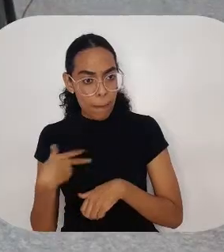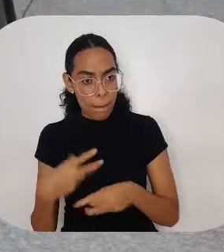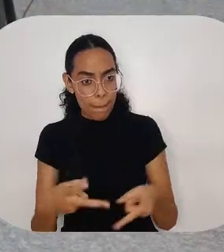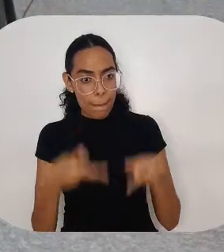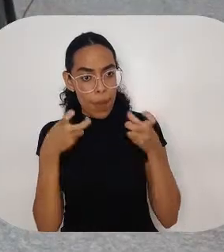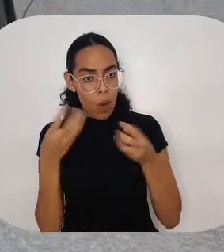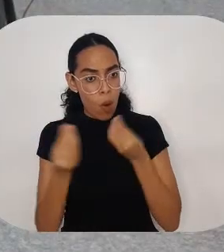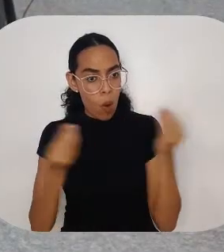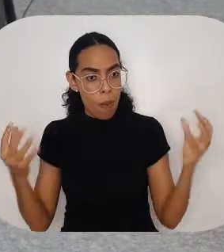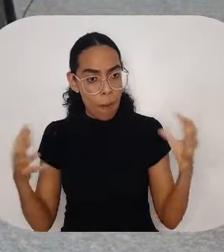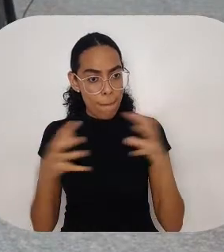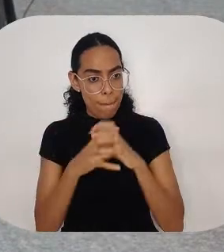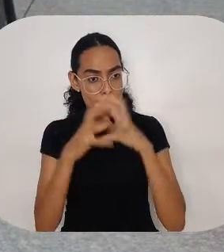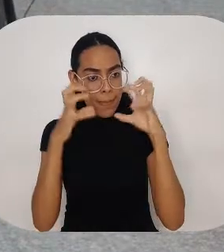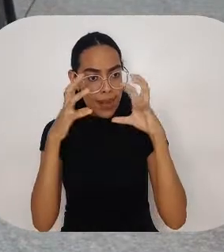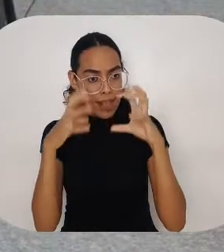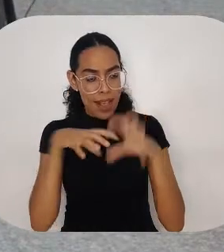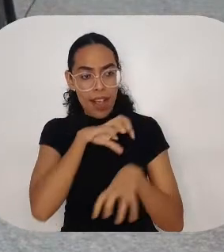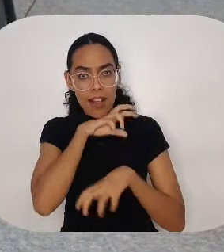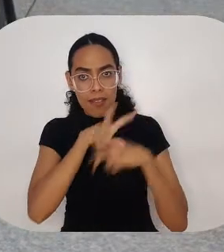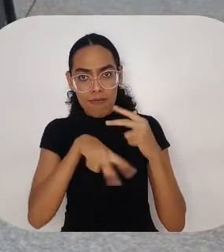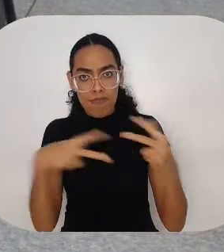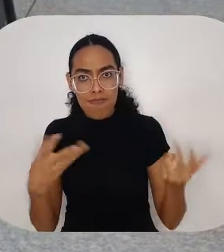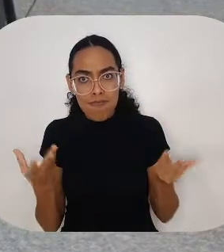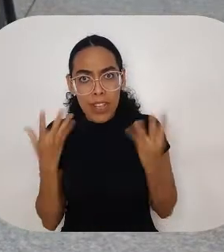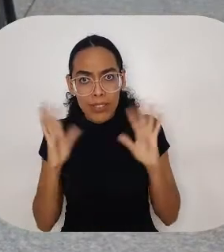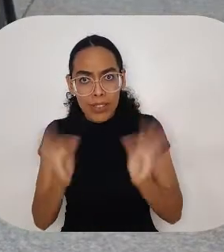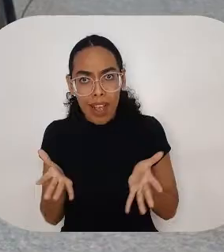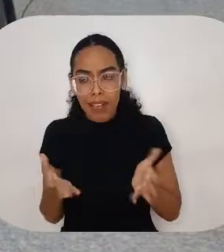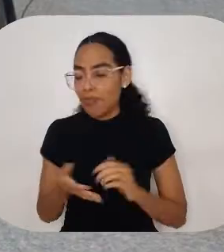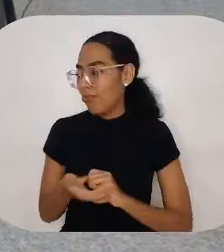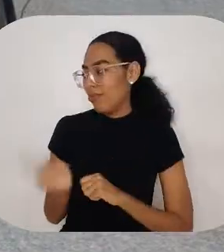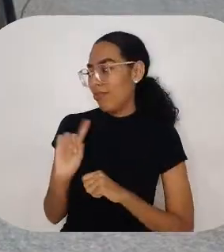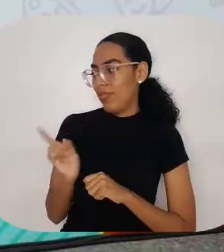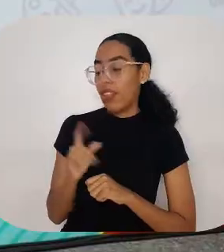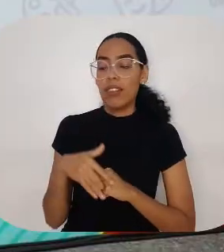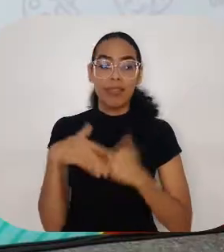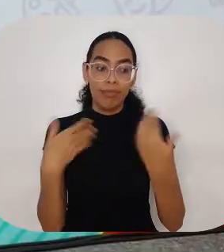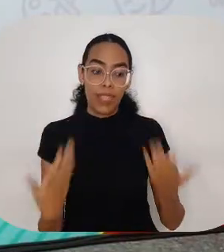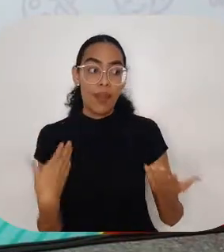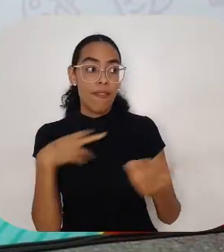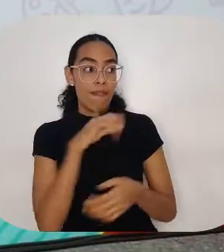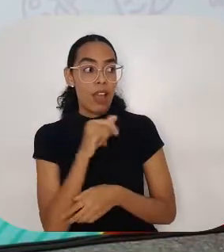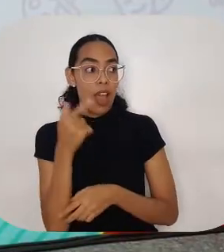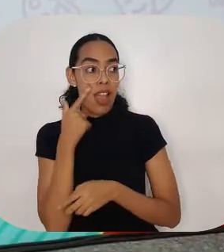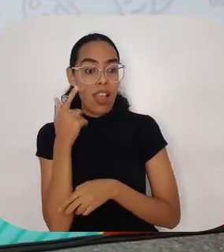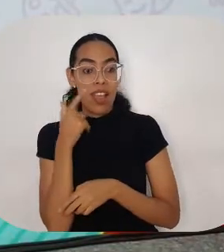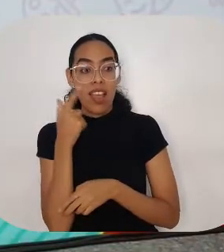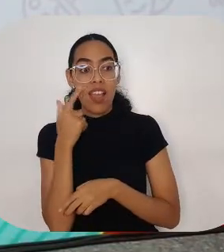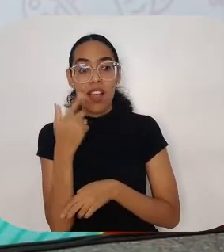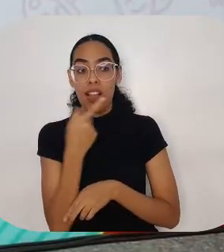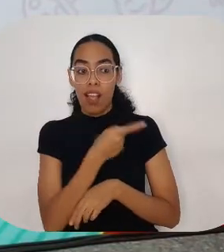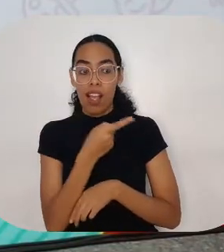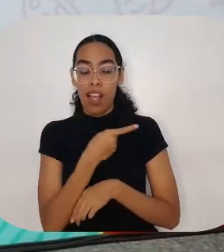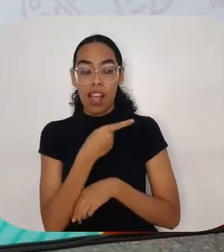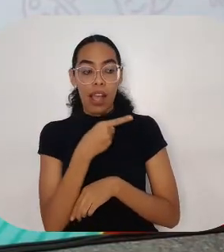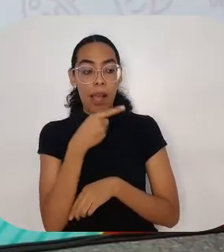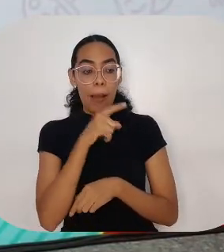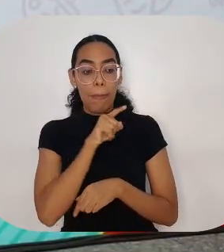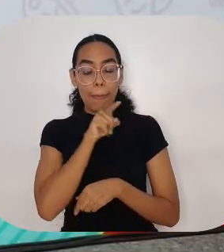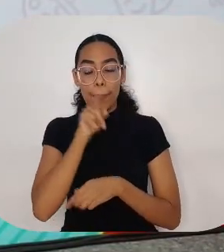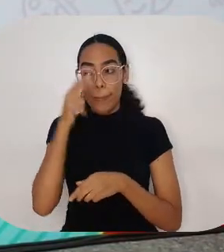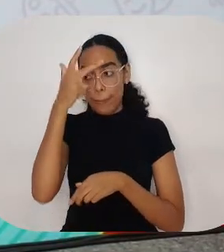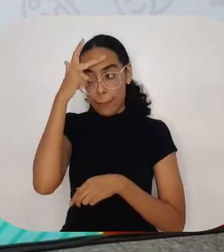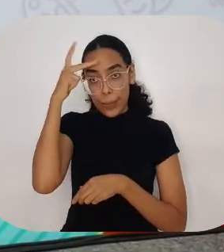sertão? Não. Ai, menino, mas deu-lhe uma confusão. Porque os bichos do lado de lá estavam no direito de